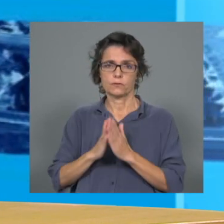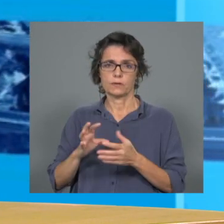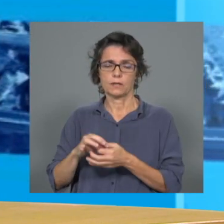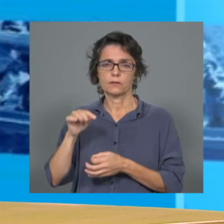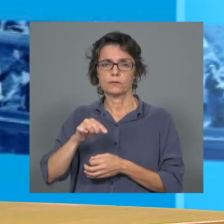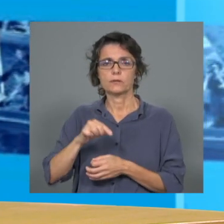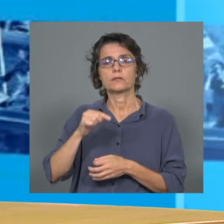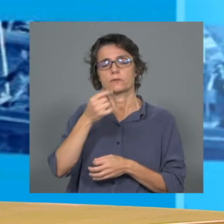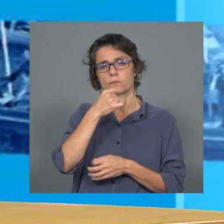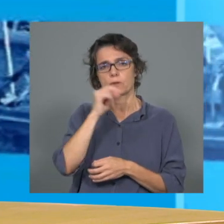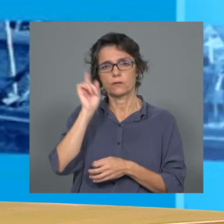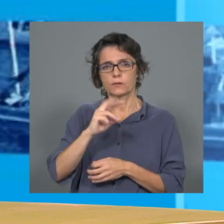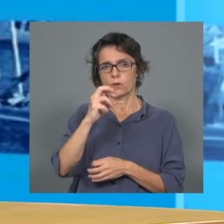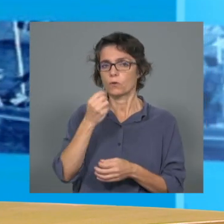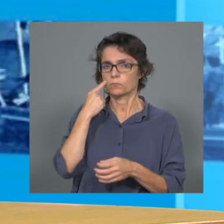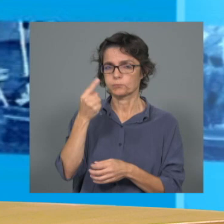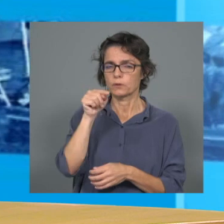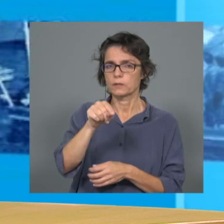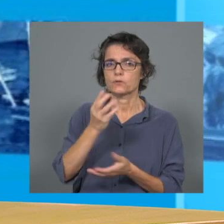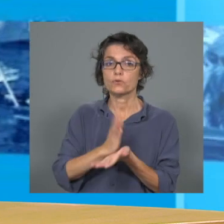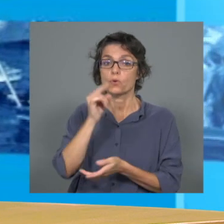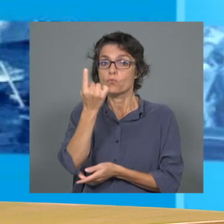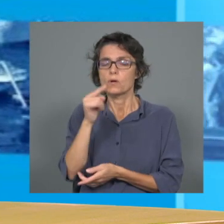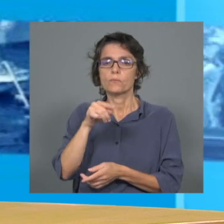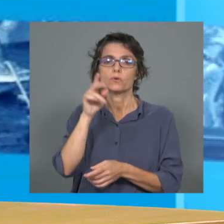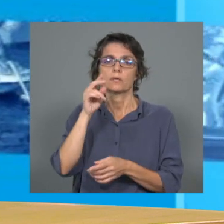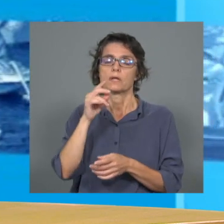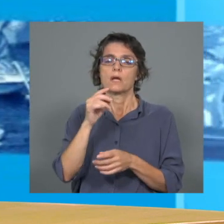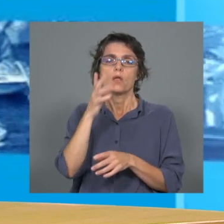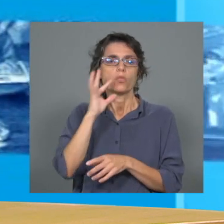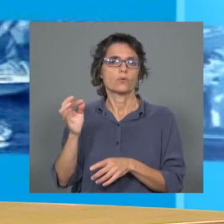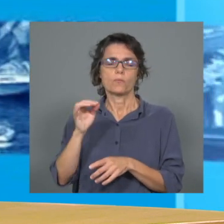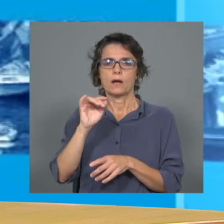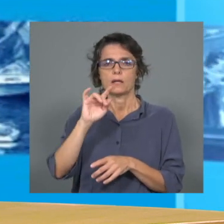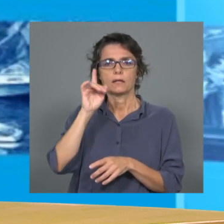8 de maio. É a única exceção, uma regra que se